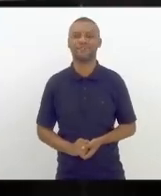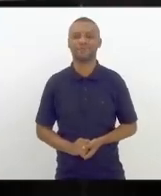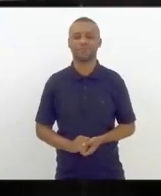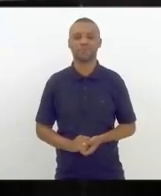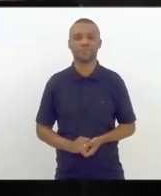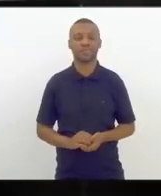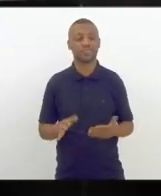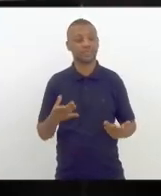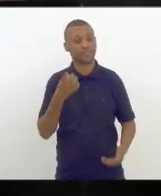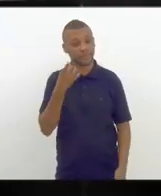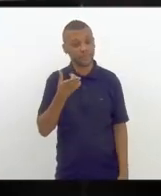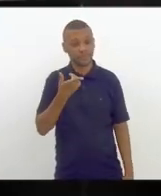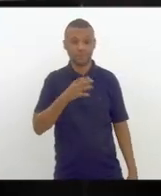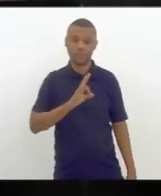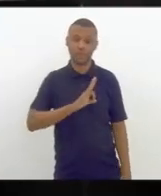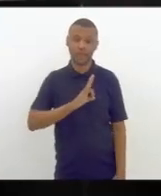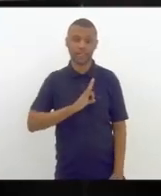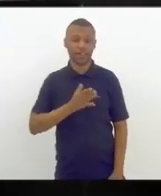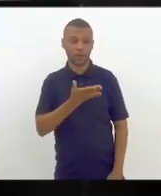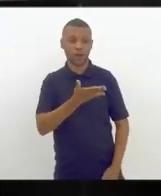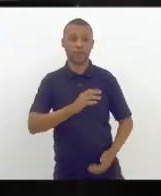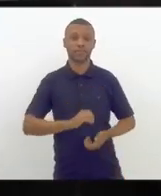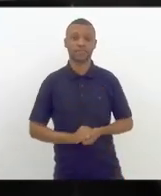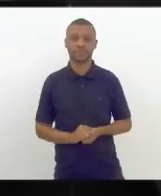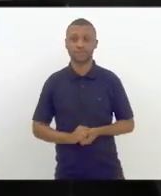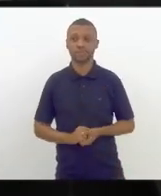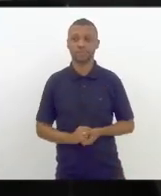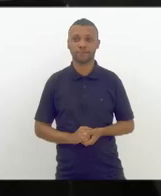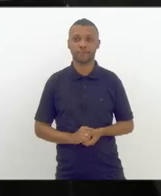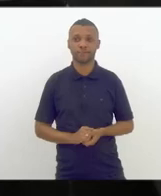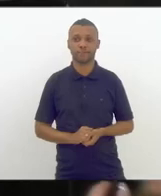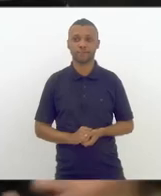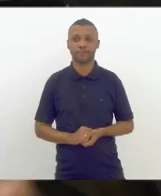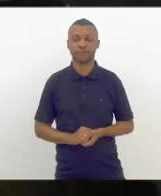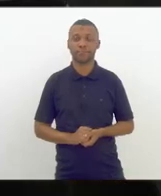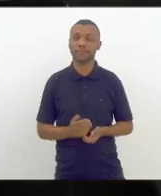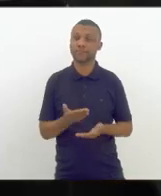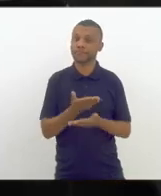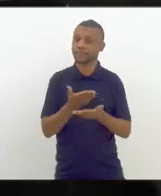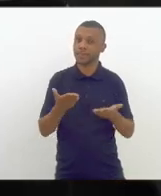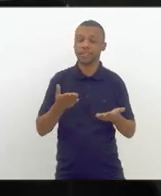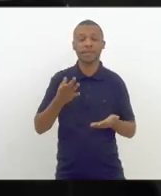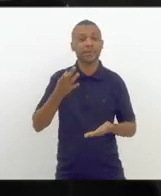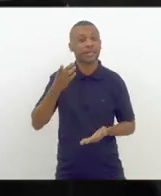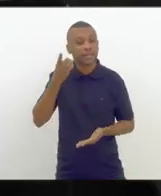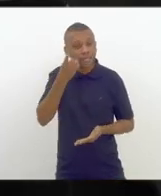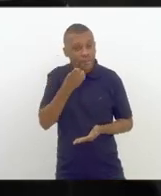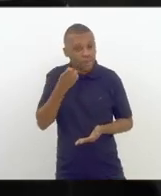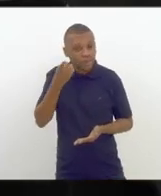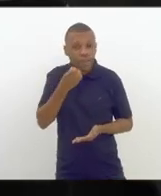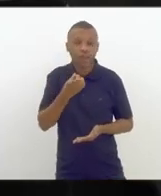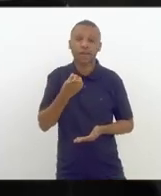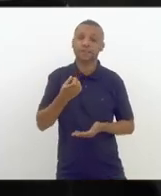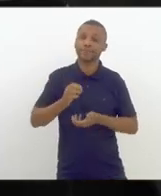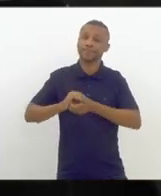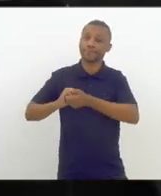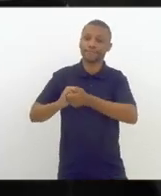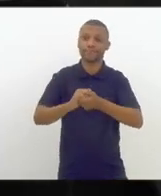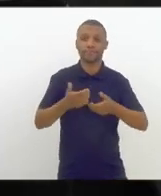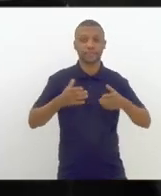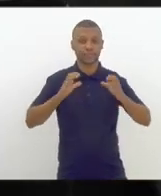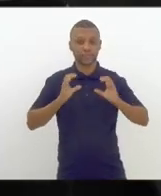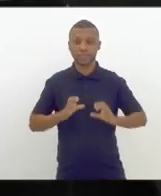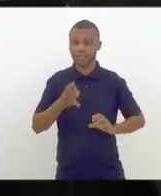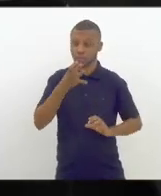Deputada Marta Rocha, presidindo o nosso expediente final, senhores deputados, senhoras deputadas, cidadãos e cidadãs que